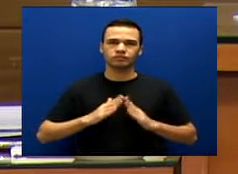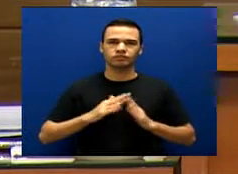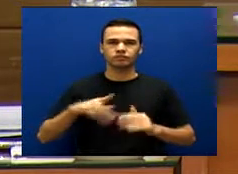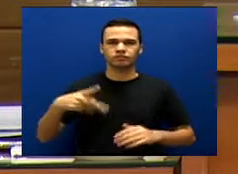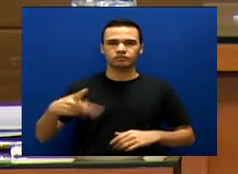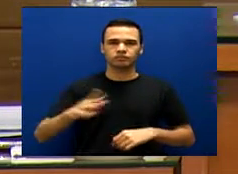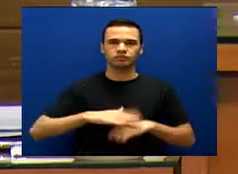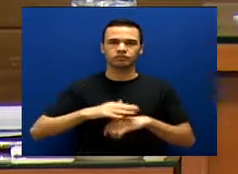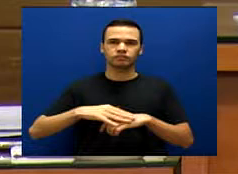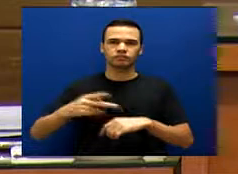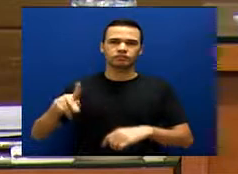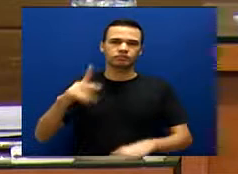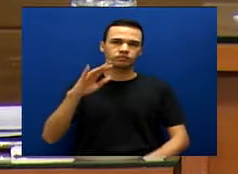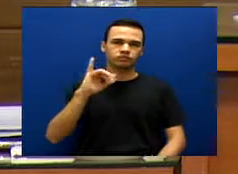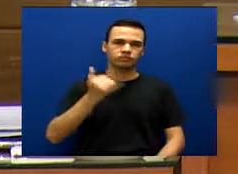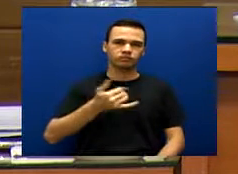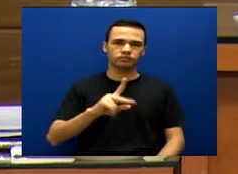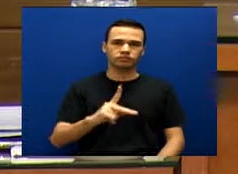Miranda.